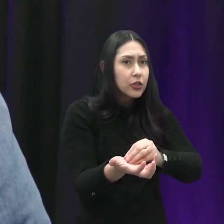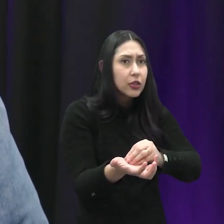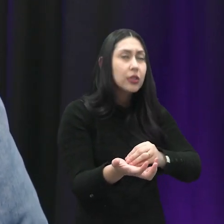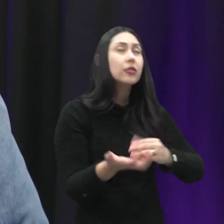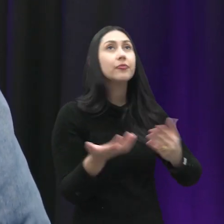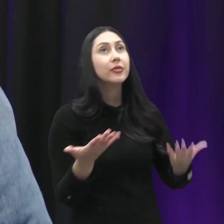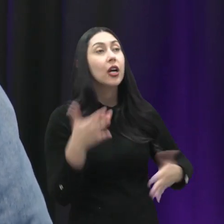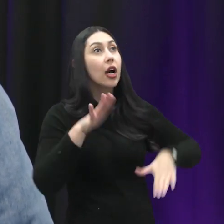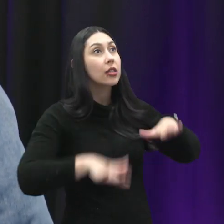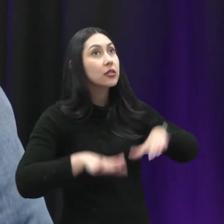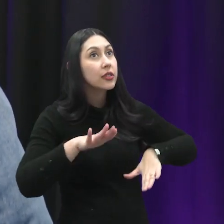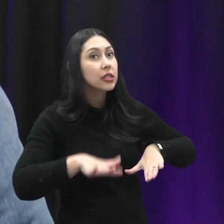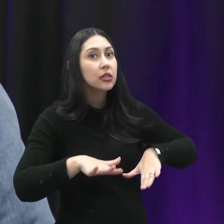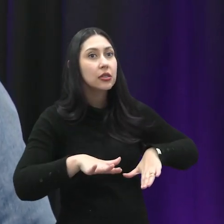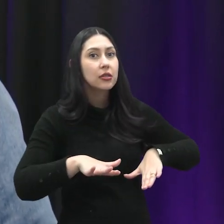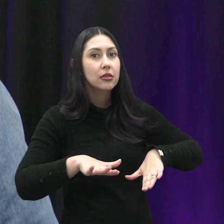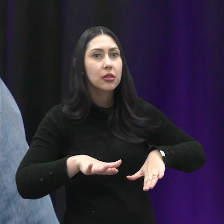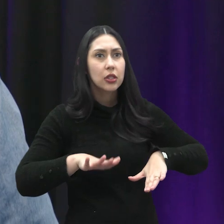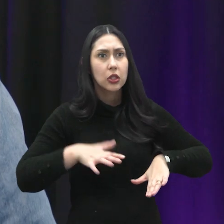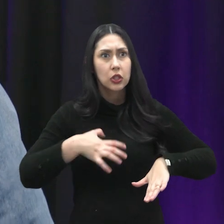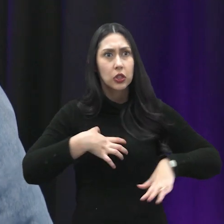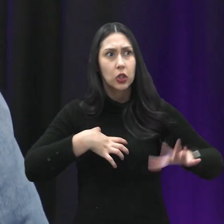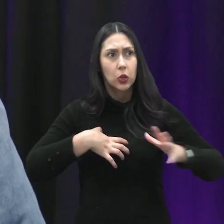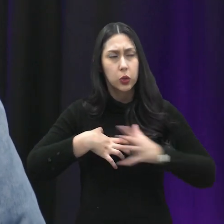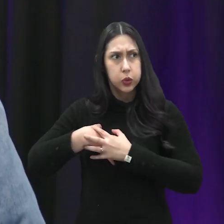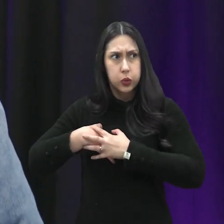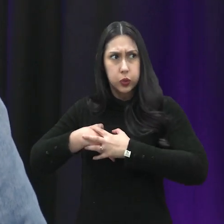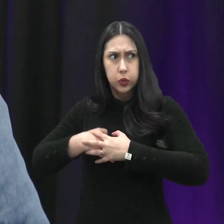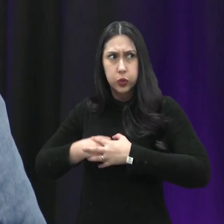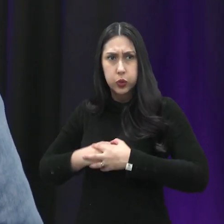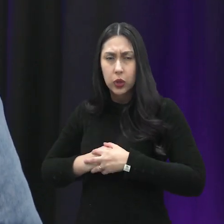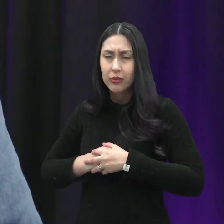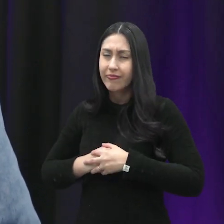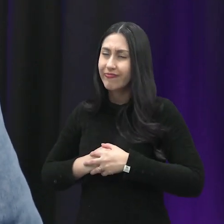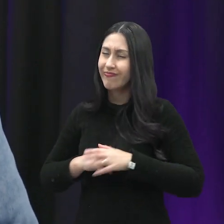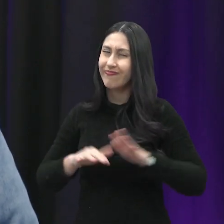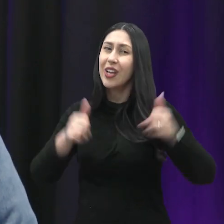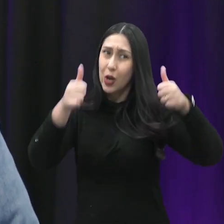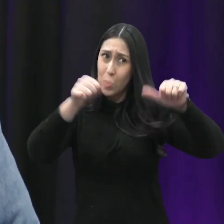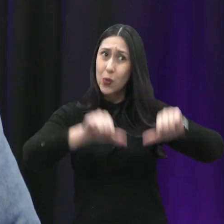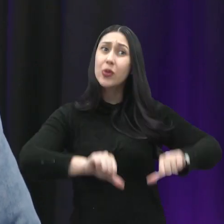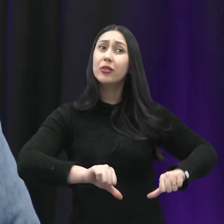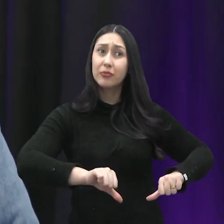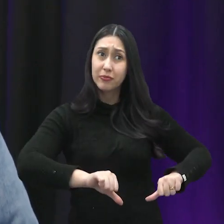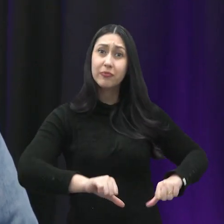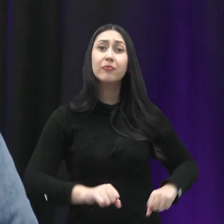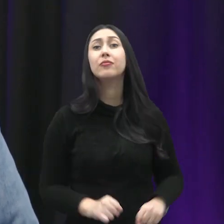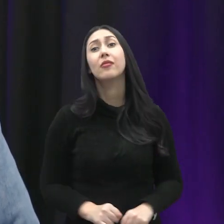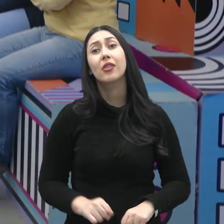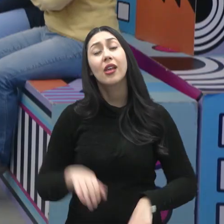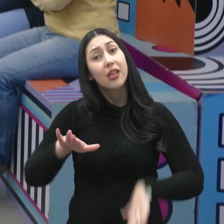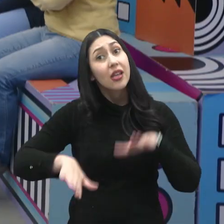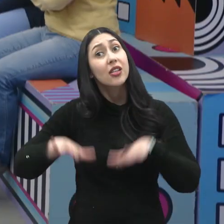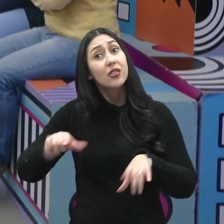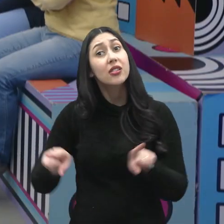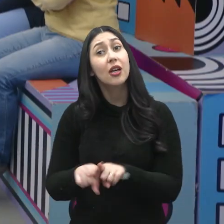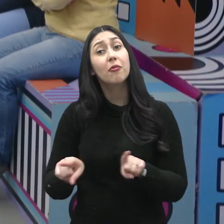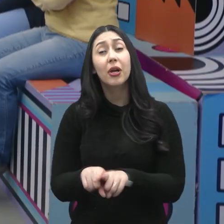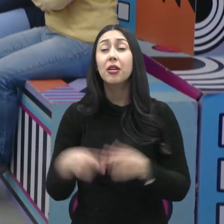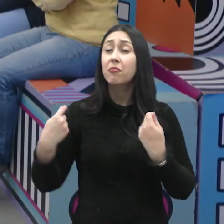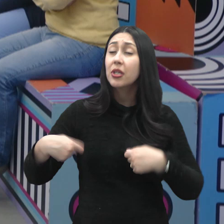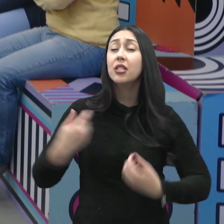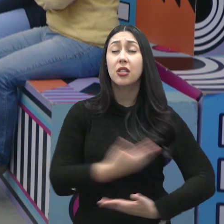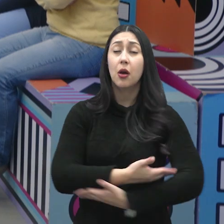vezes, você calar esse sintoma não é o melhor caminho, sabe? E existe casos clínicos